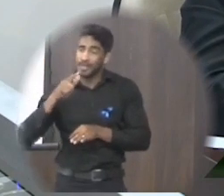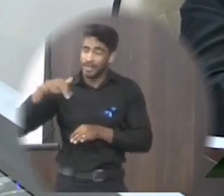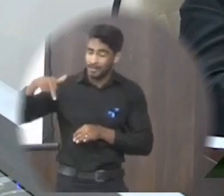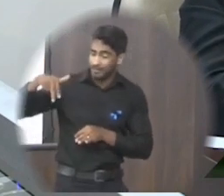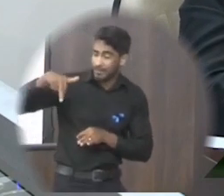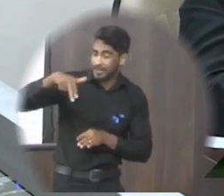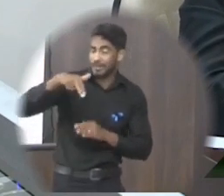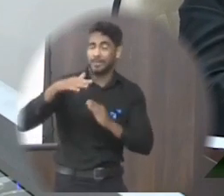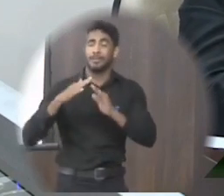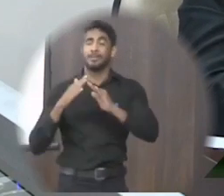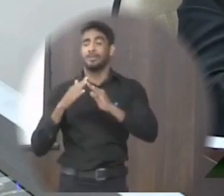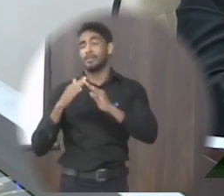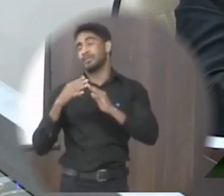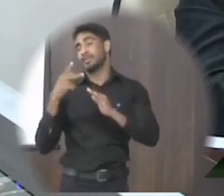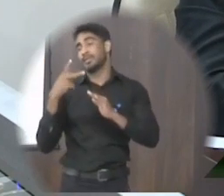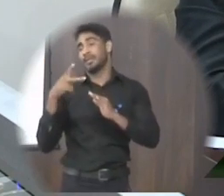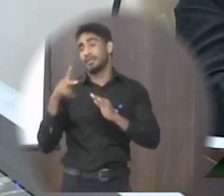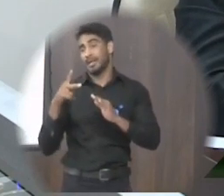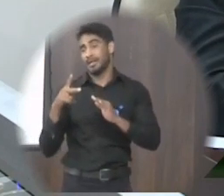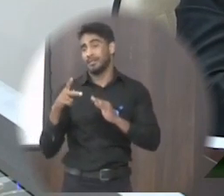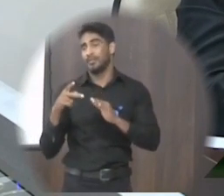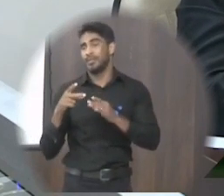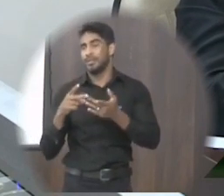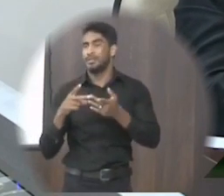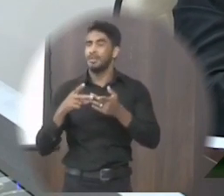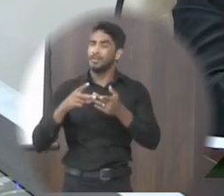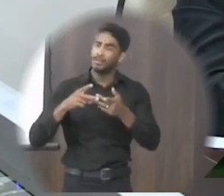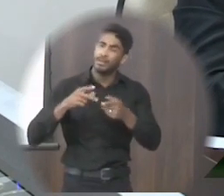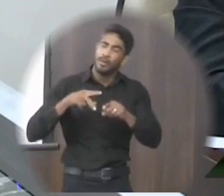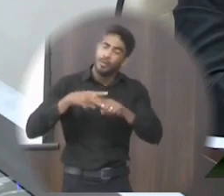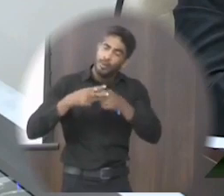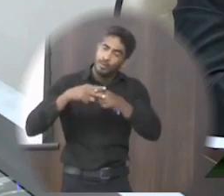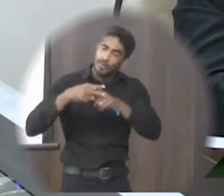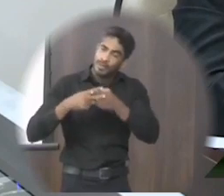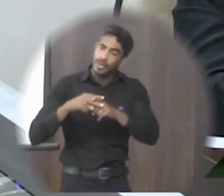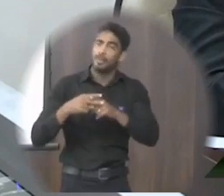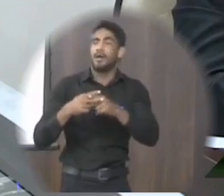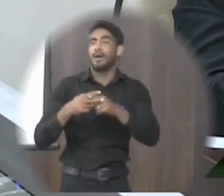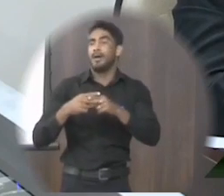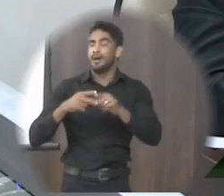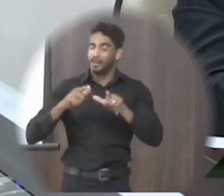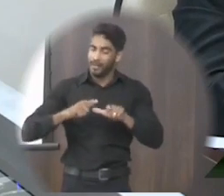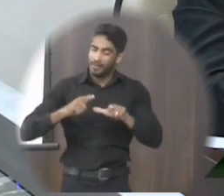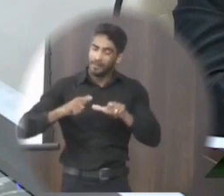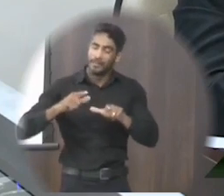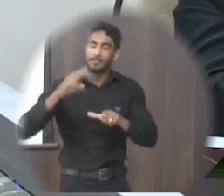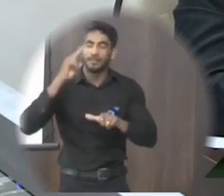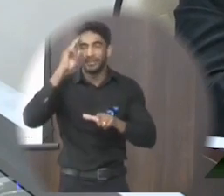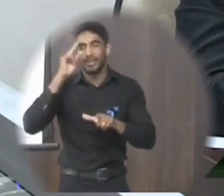suas residências. Então, assim, que seja pelo menos um paliativo até essa obra toda, né, que é o sonho